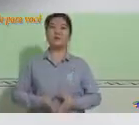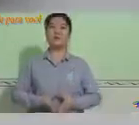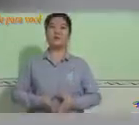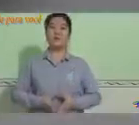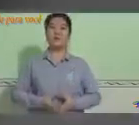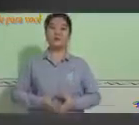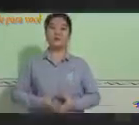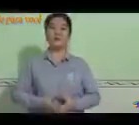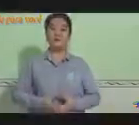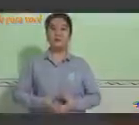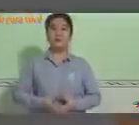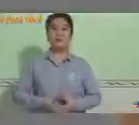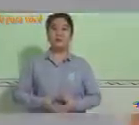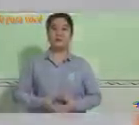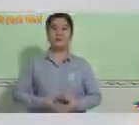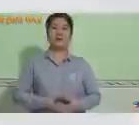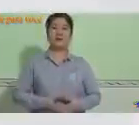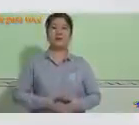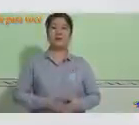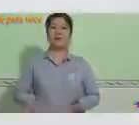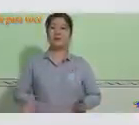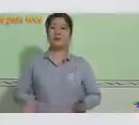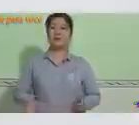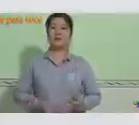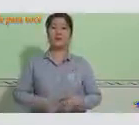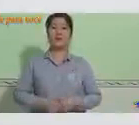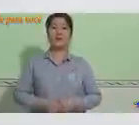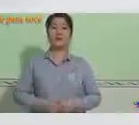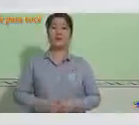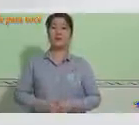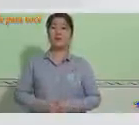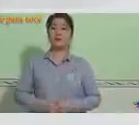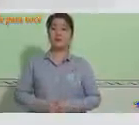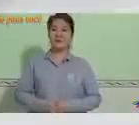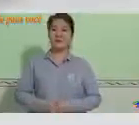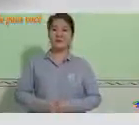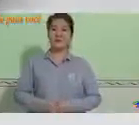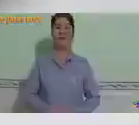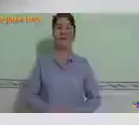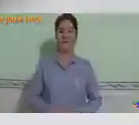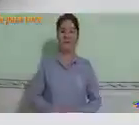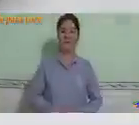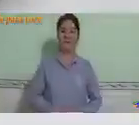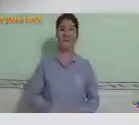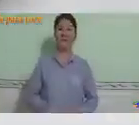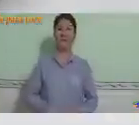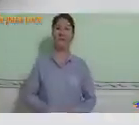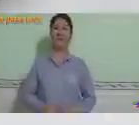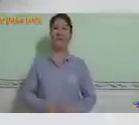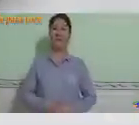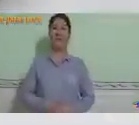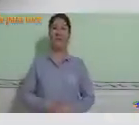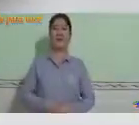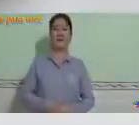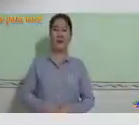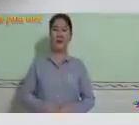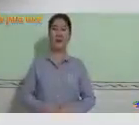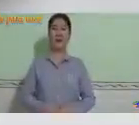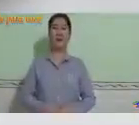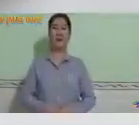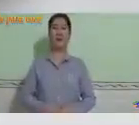RSOMNDADOQUESSALIMPZASEJAFETANOM, acento agudo XMO 2 vezes por dia para não ter efeito rebote, é devido ao